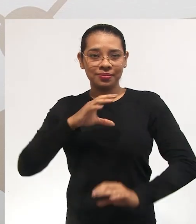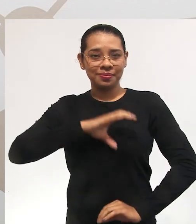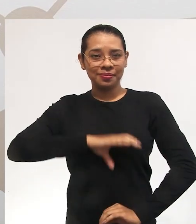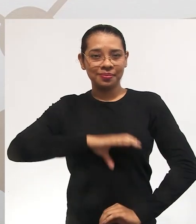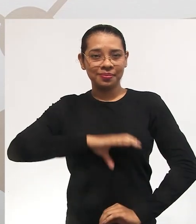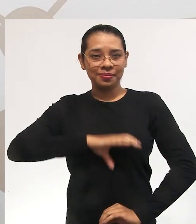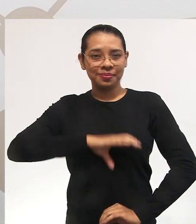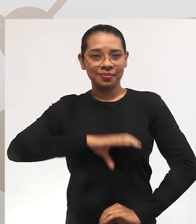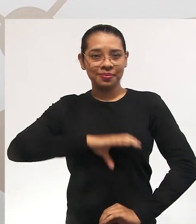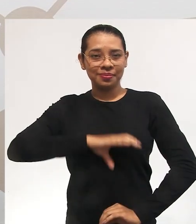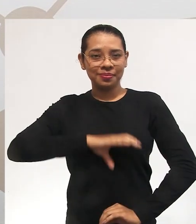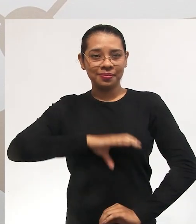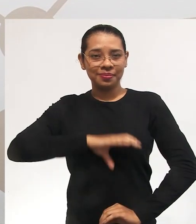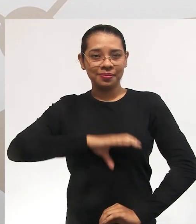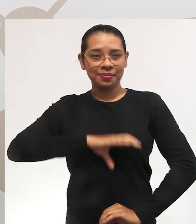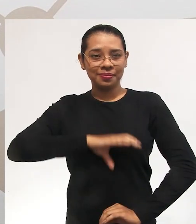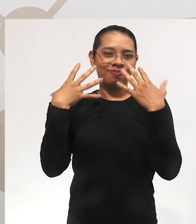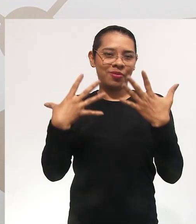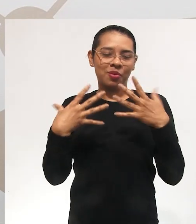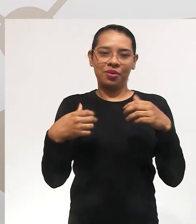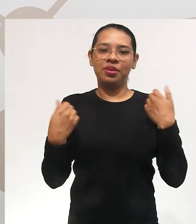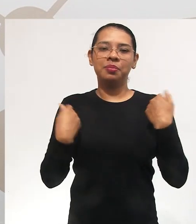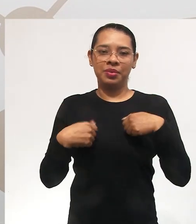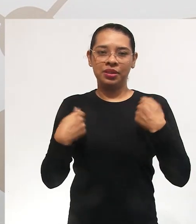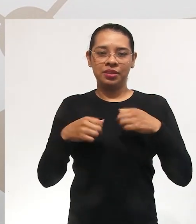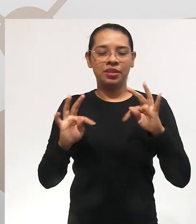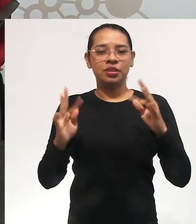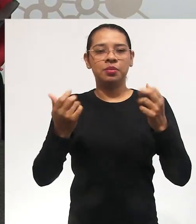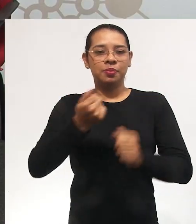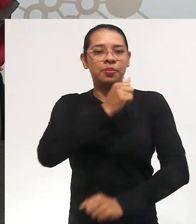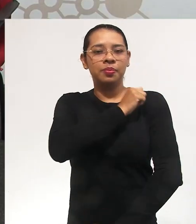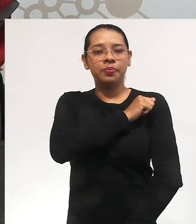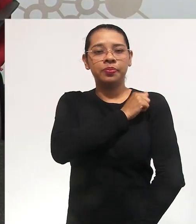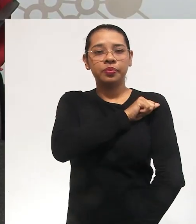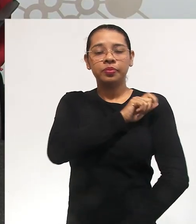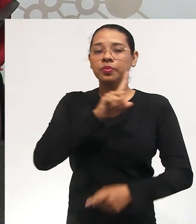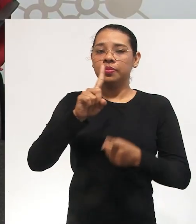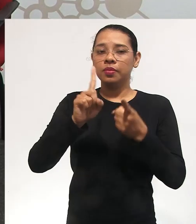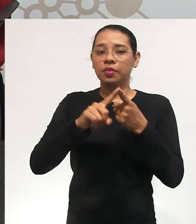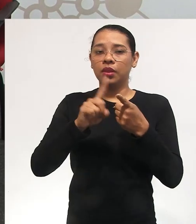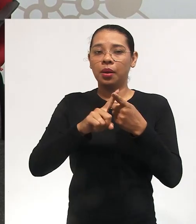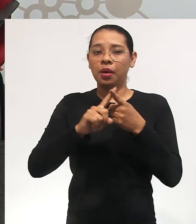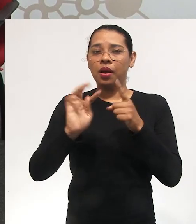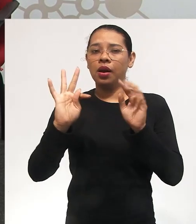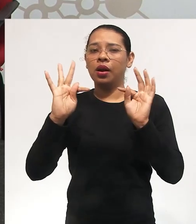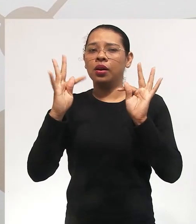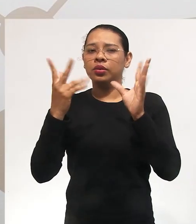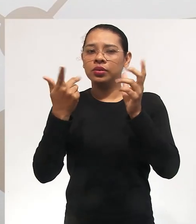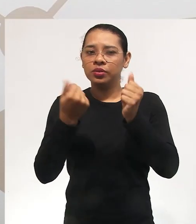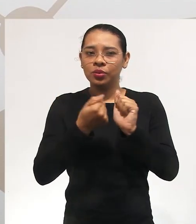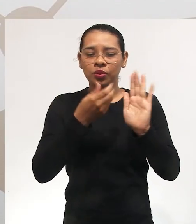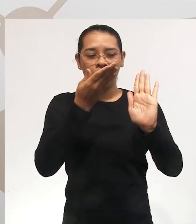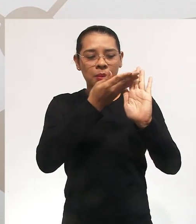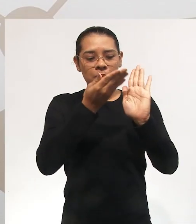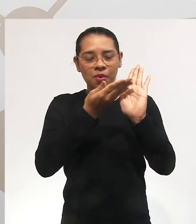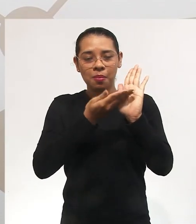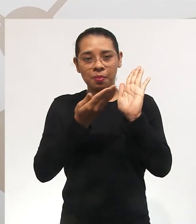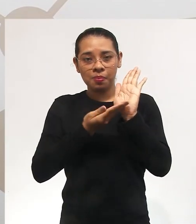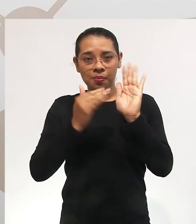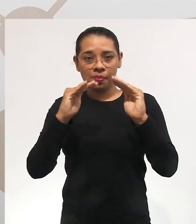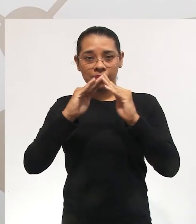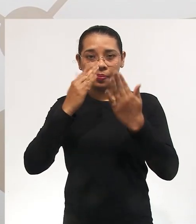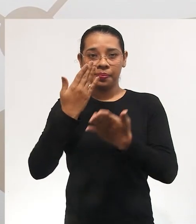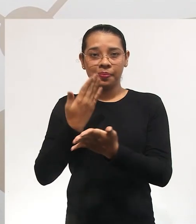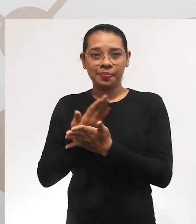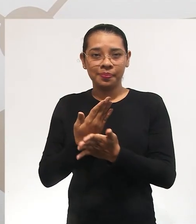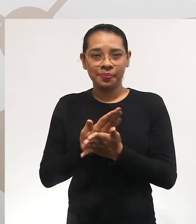língua portuguesa é tudo de bom e tudo de necessário, né? E em relação aos parâmetros curriculares, o que que nós temos? Os